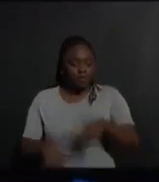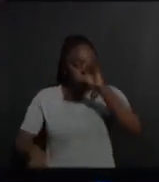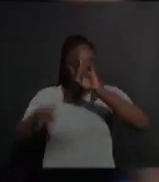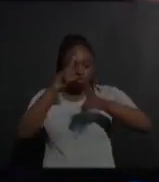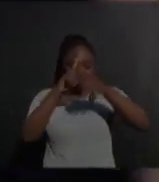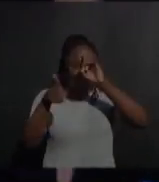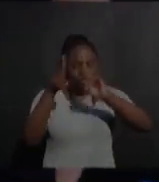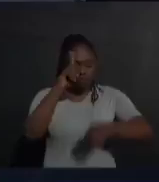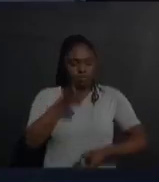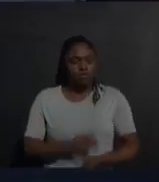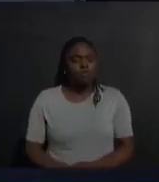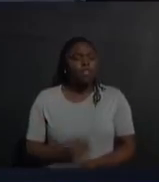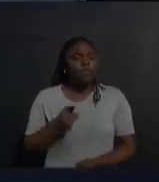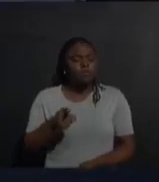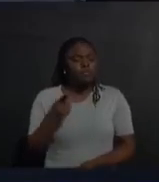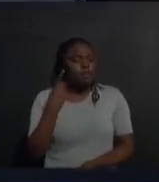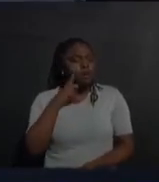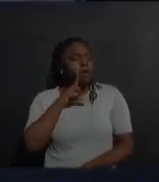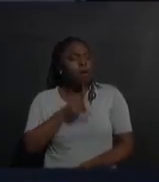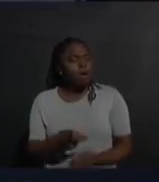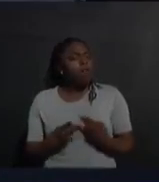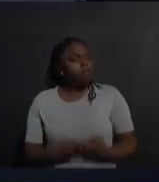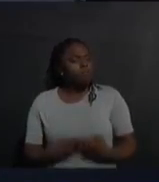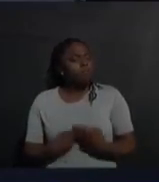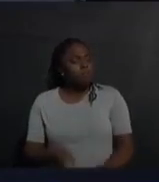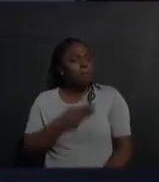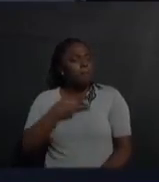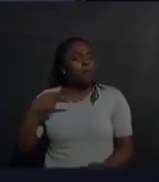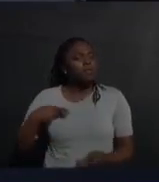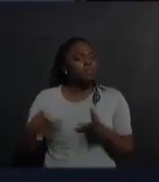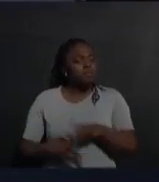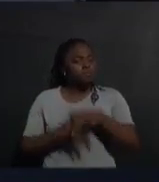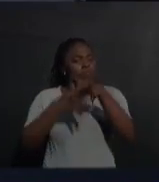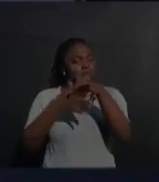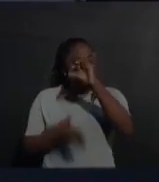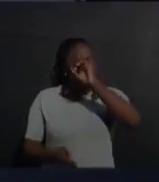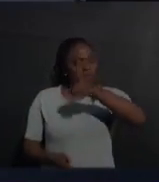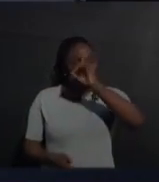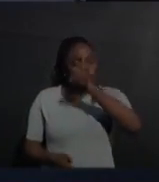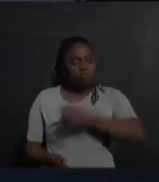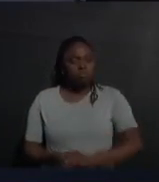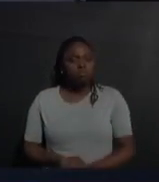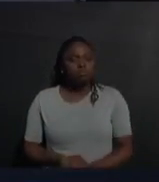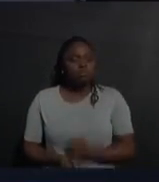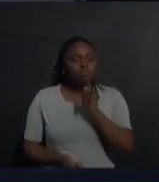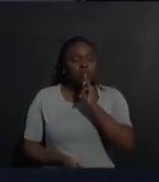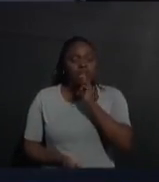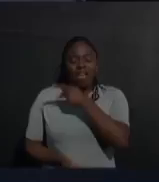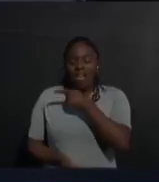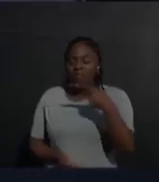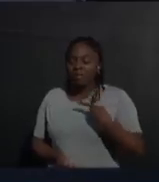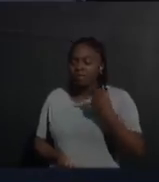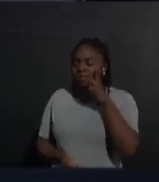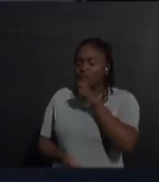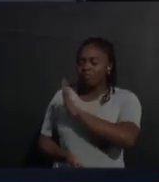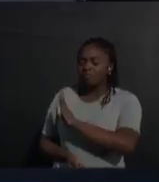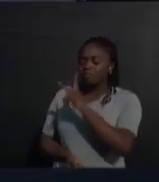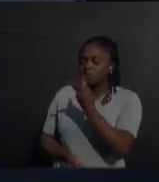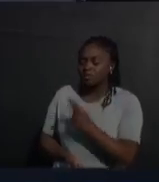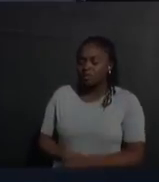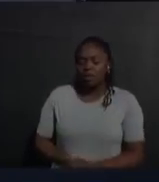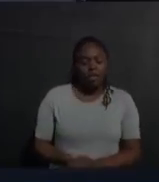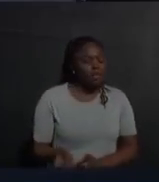Você é uma pessoa que suportaria um pastor te dando ordem? Ah não, pastor, nós temos que ganhar Belo Horizonte. Ele fala assim, não, nós vamos só orar.